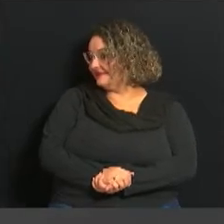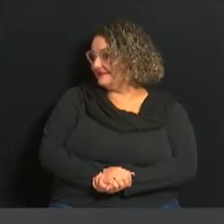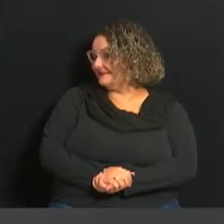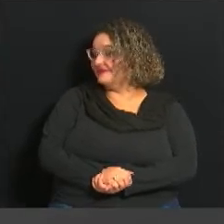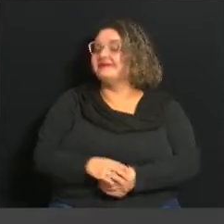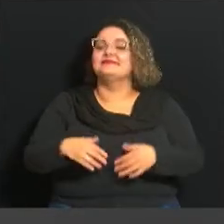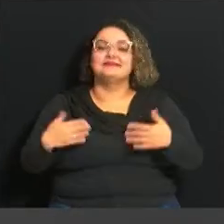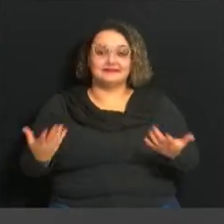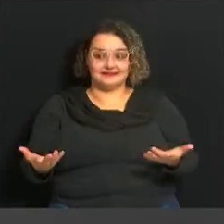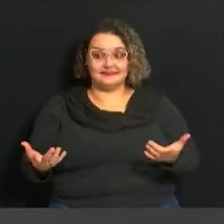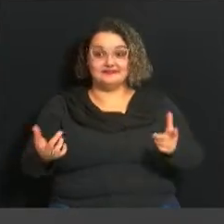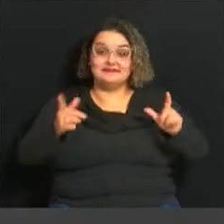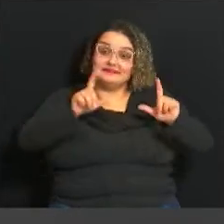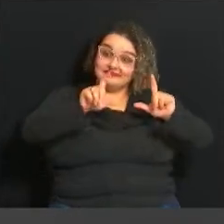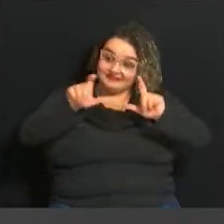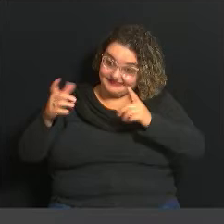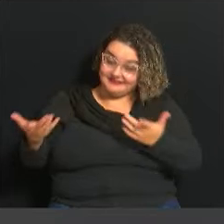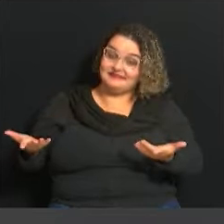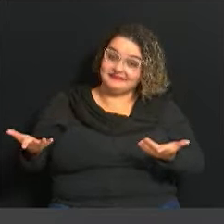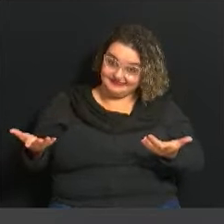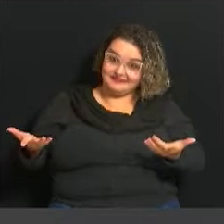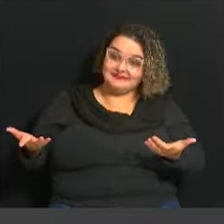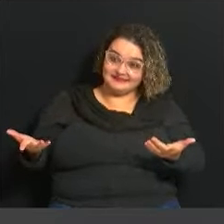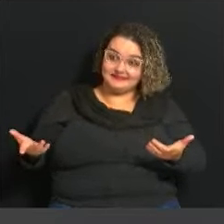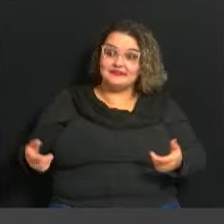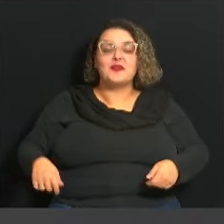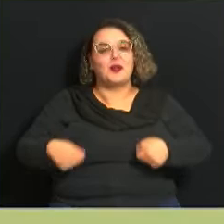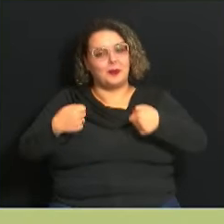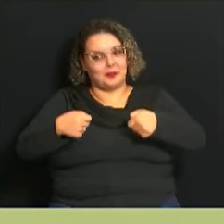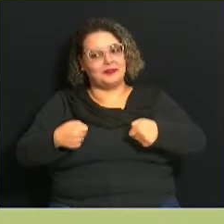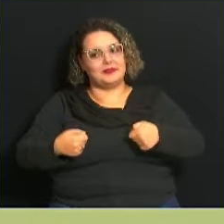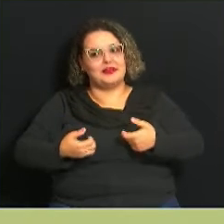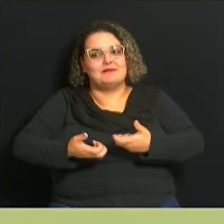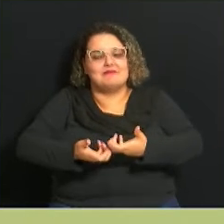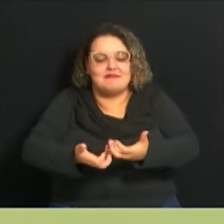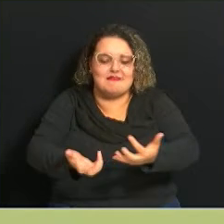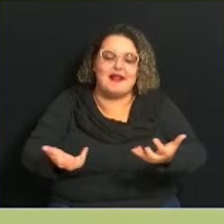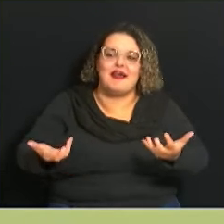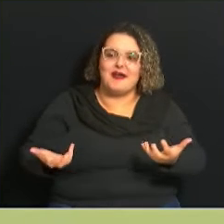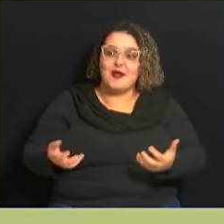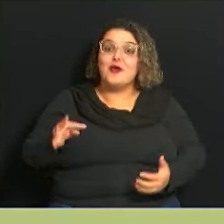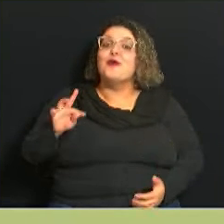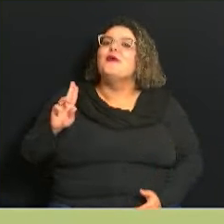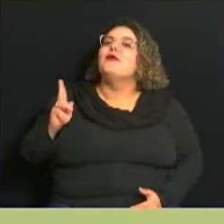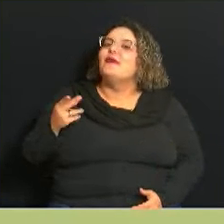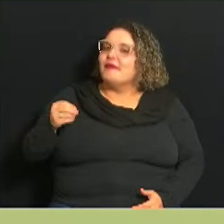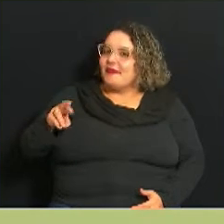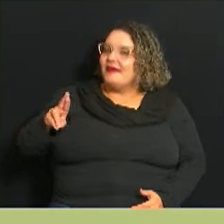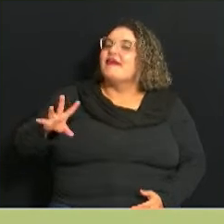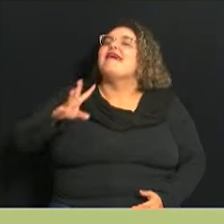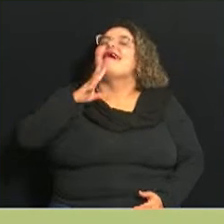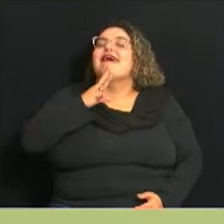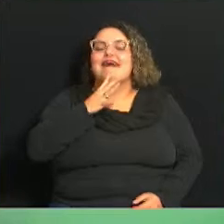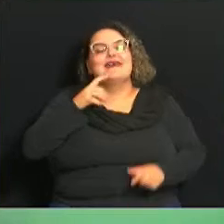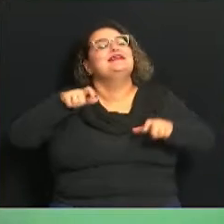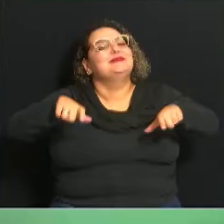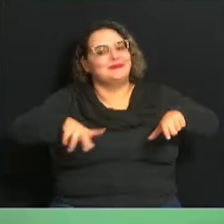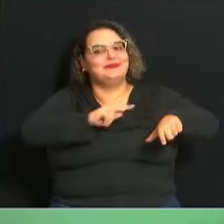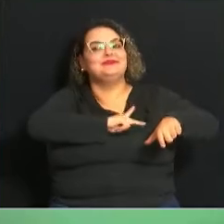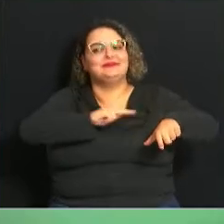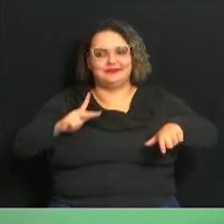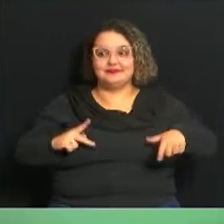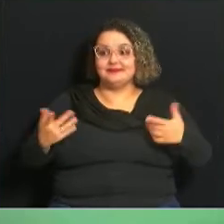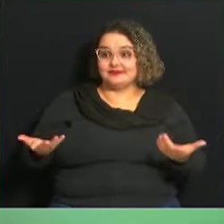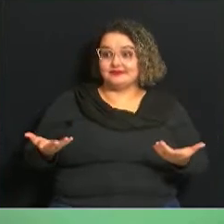Craque que é craque precisa fazer aquele reconhecimento do gramado. E o Thor já conhece bem o campo da Ponte. Será